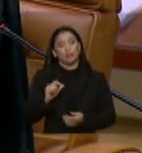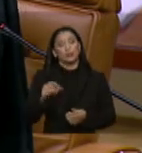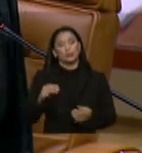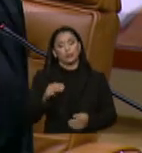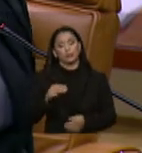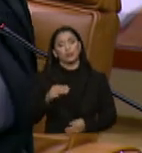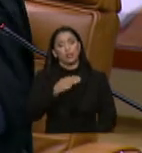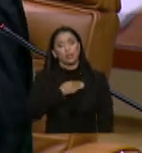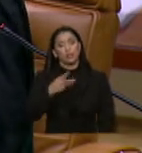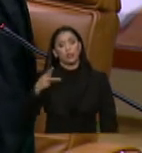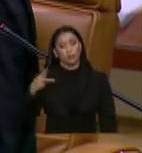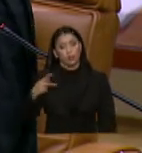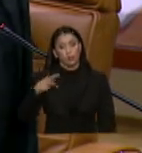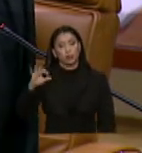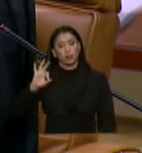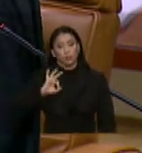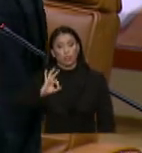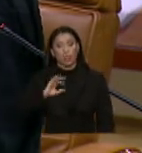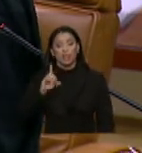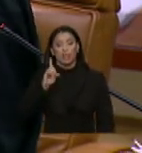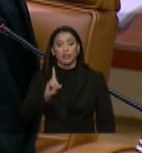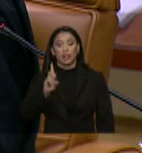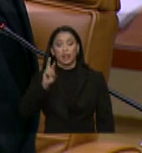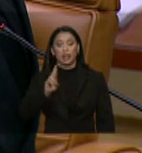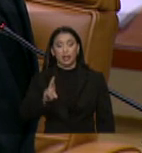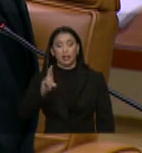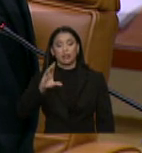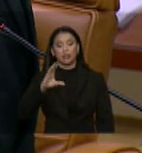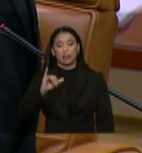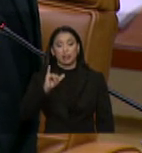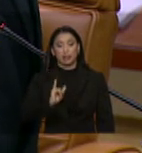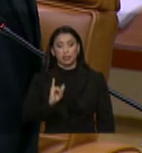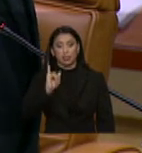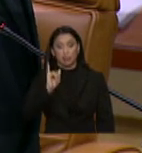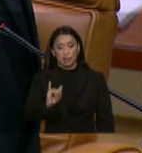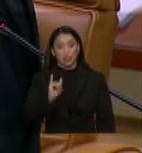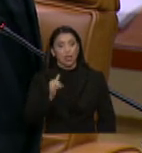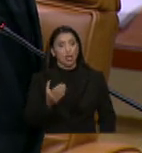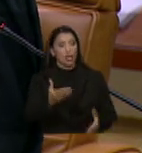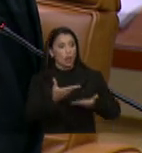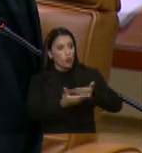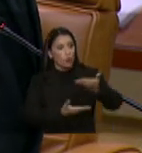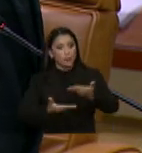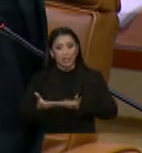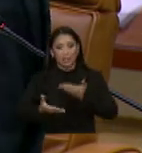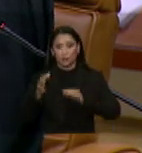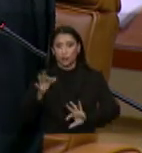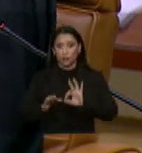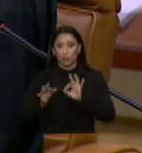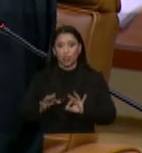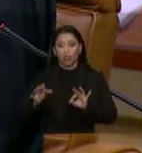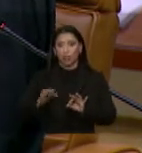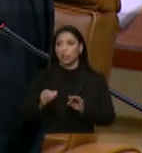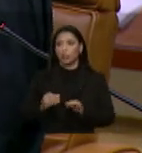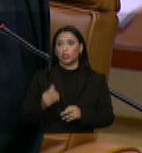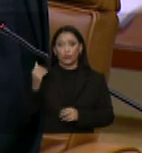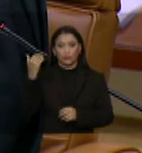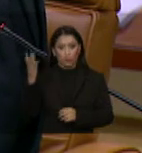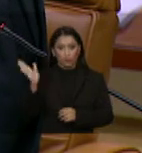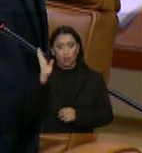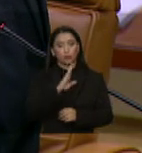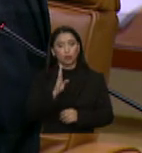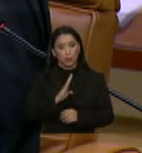é por intermédio do Dr ci departamento de recuperação de ativos e cooperação jurídica internacional do ministério